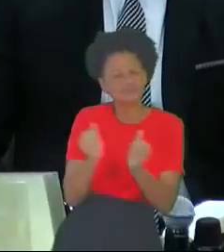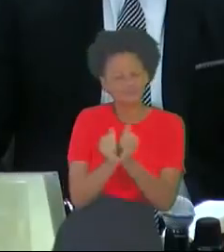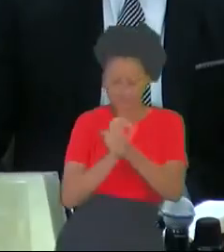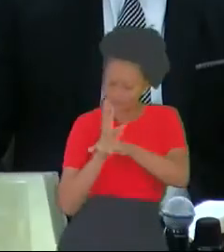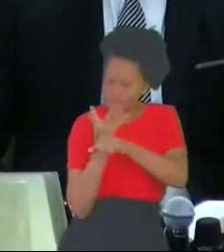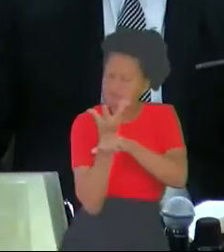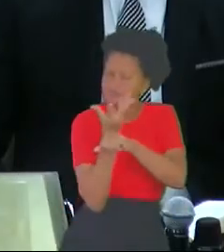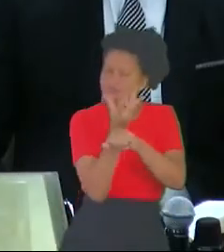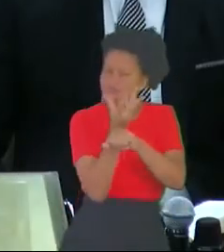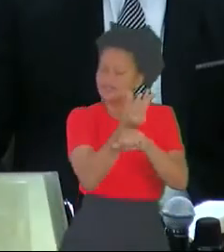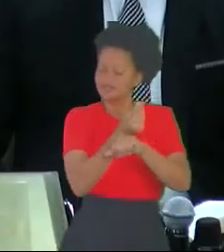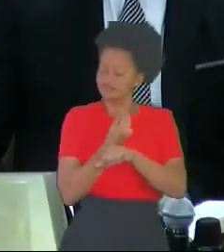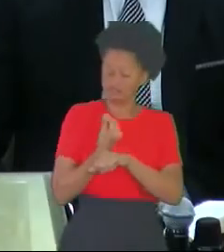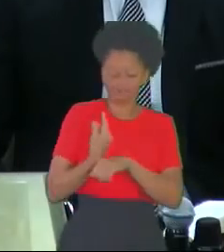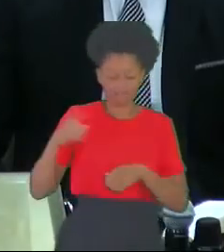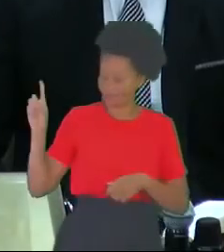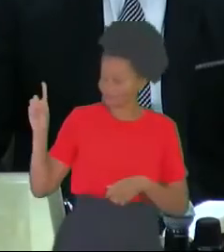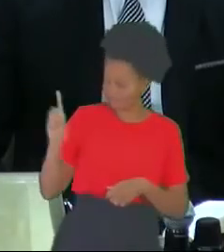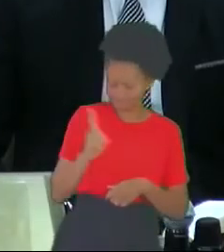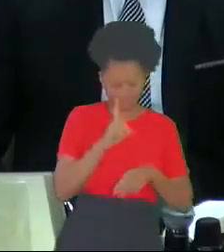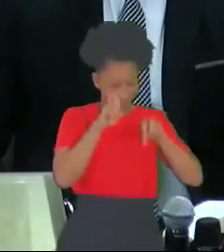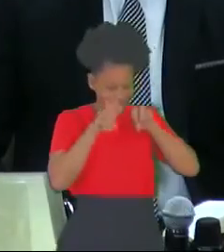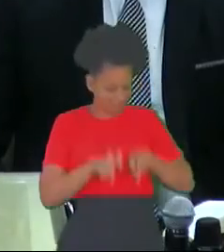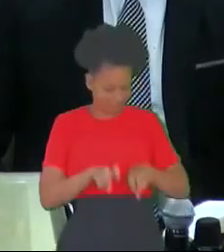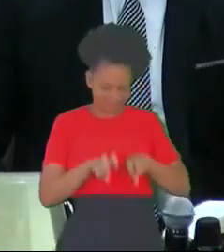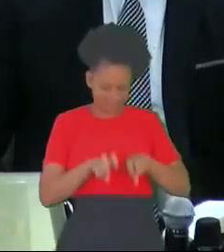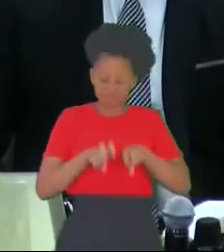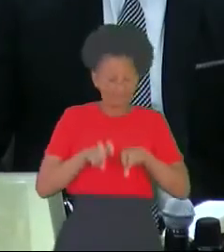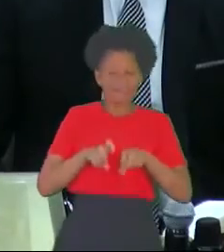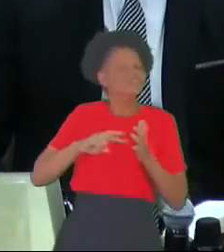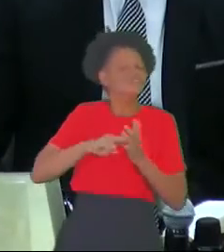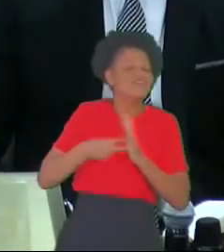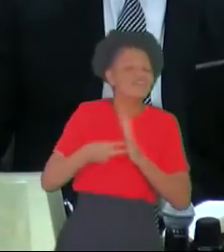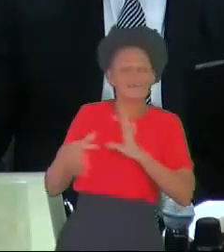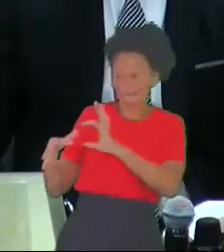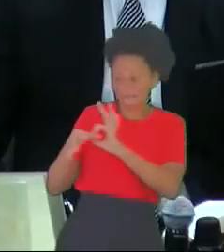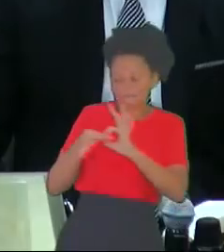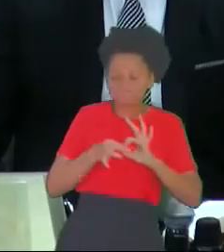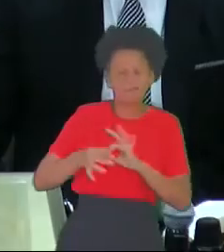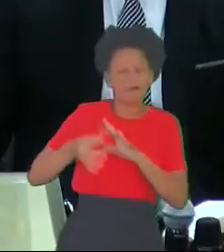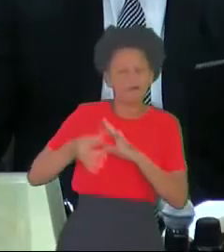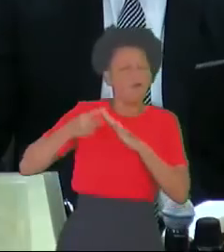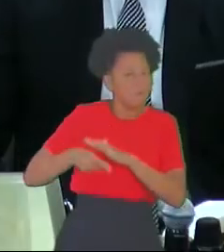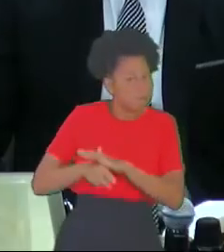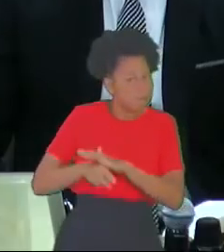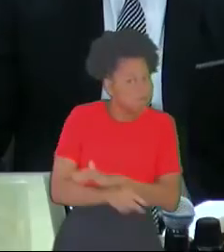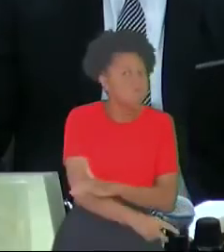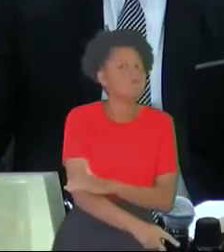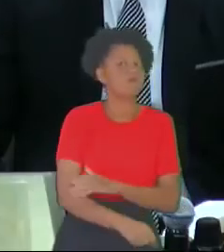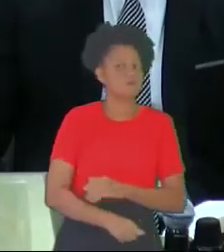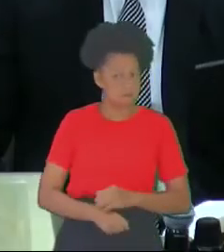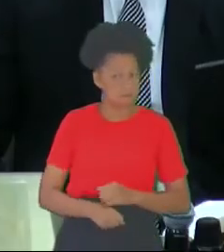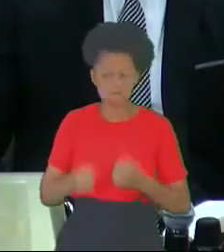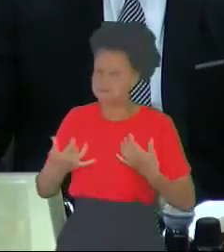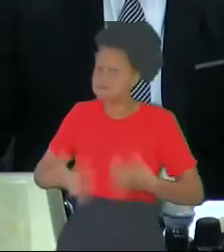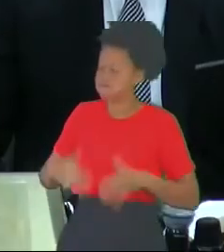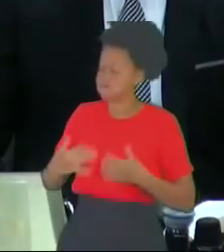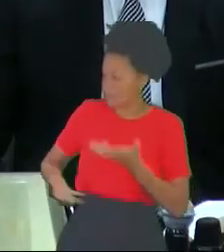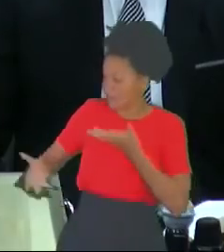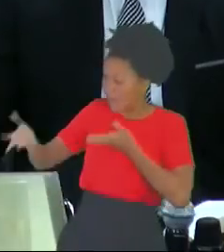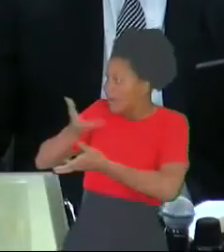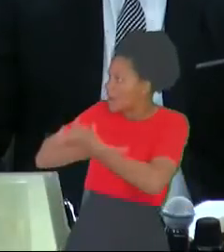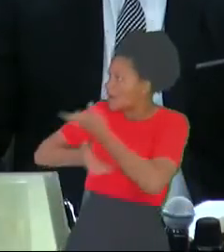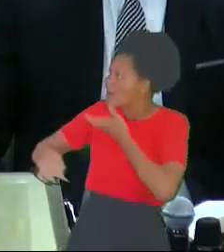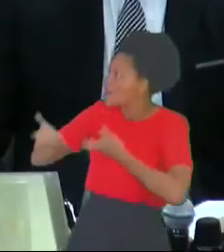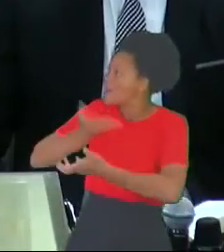de se sentar com a igreja. Isso fala de uma comunhão profunda. Isso fala de uma comunhão, de uma interação, de